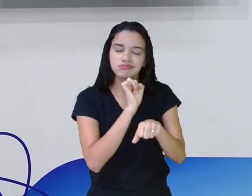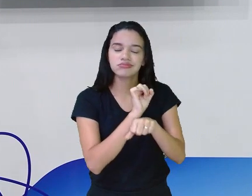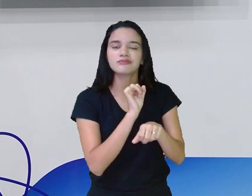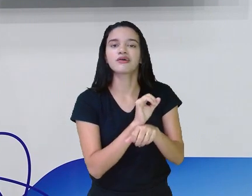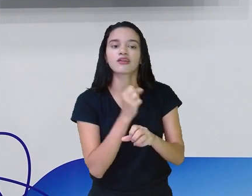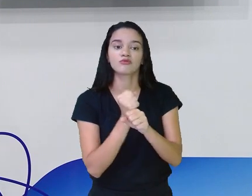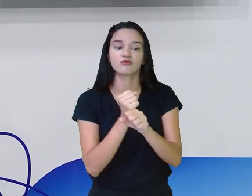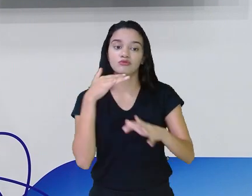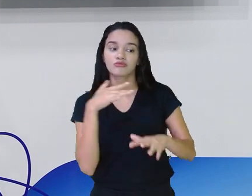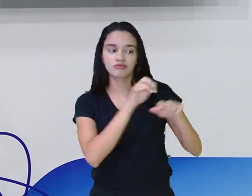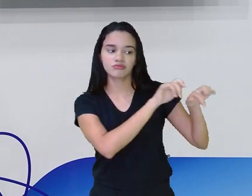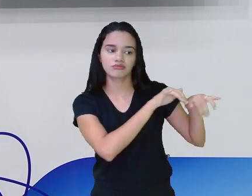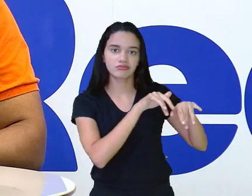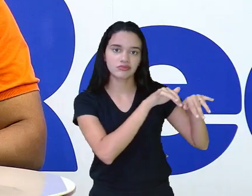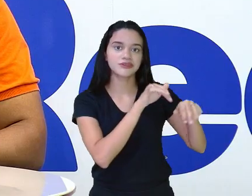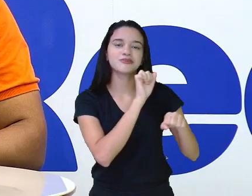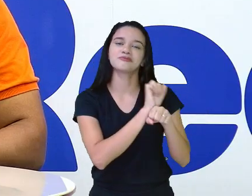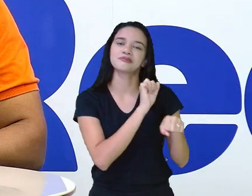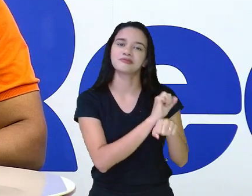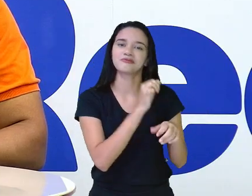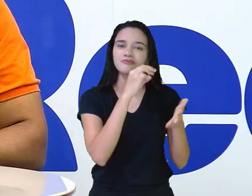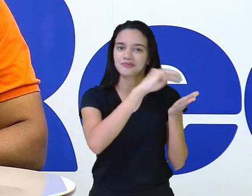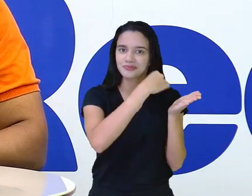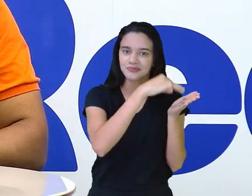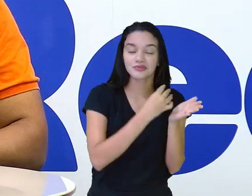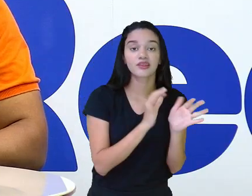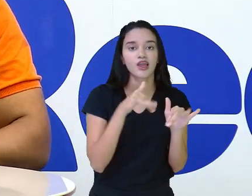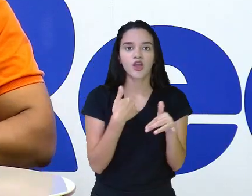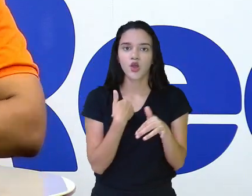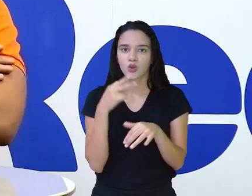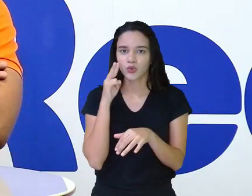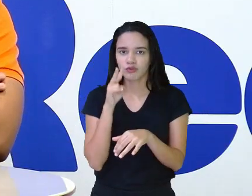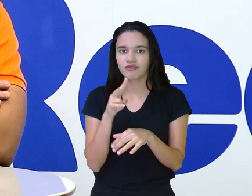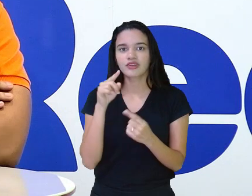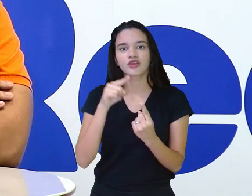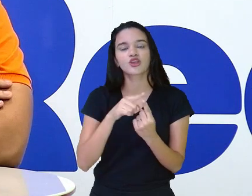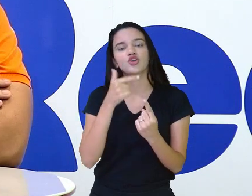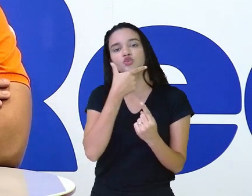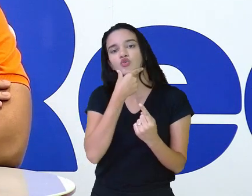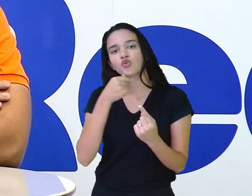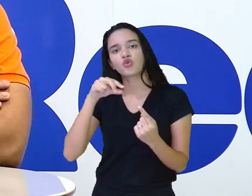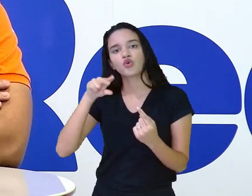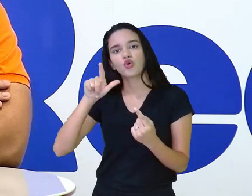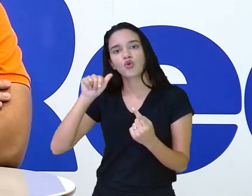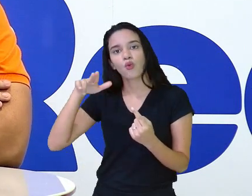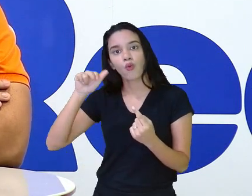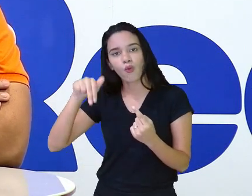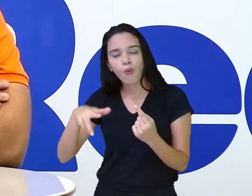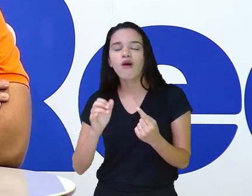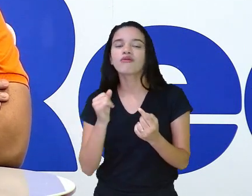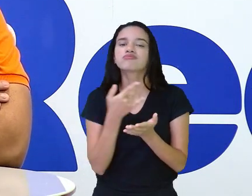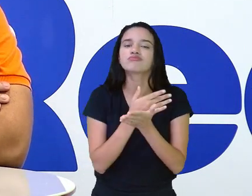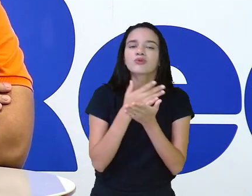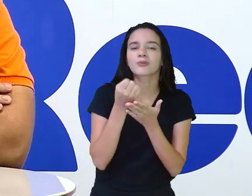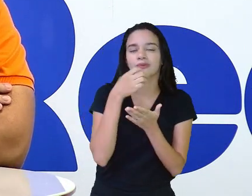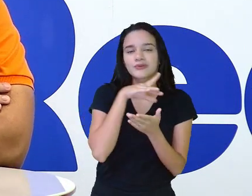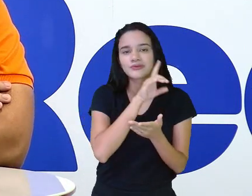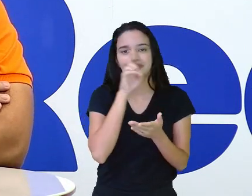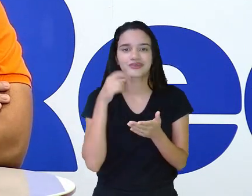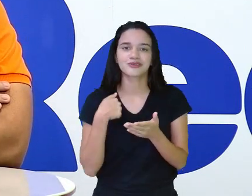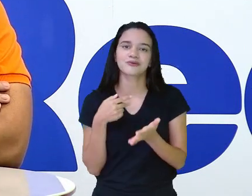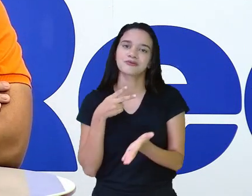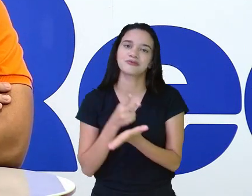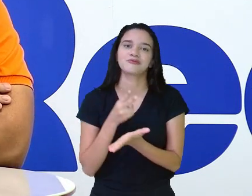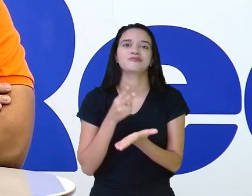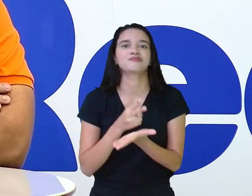isso, professor? Bom dia, bem-vindo. Bom dia, estou por aqui, já estou vendo que o Luan está desejando um bom dia para a gente aqui desde o início, né? Então continua